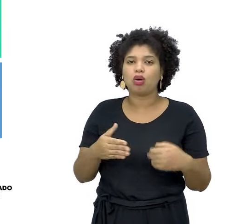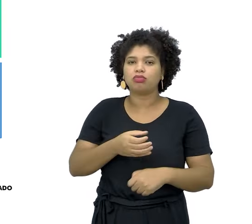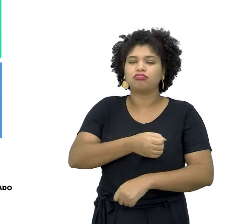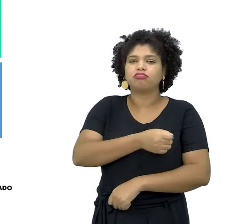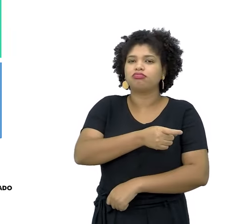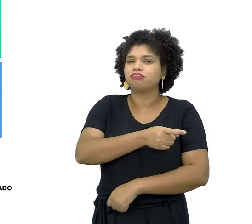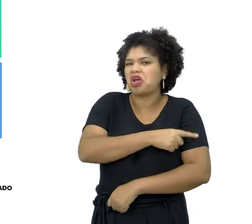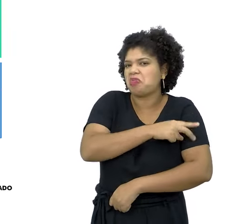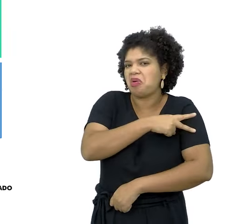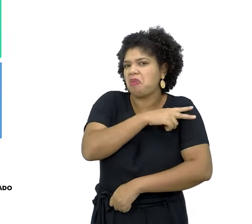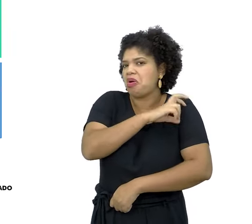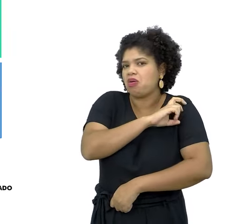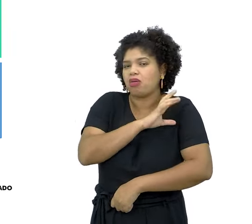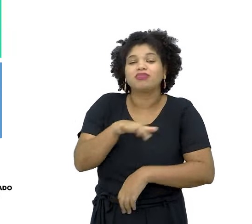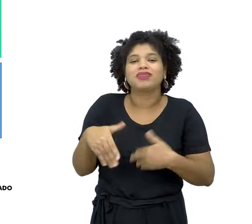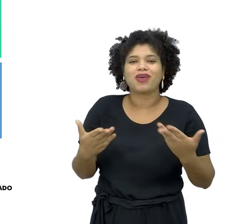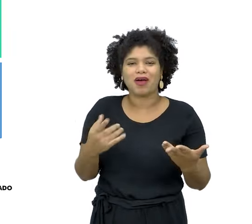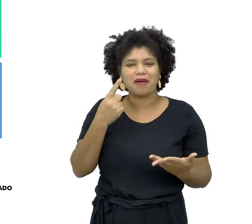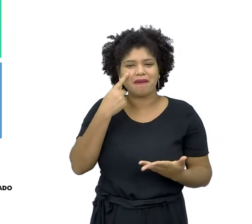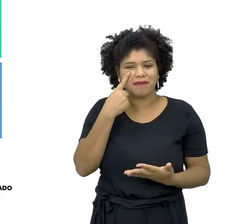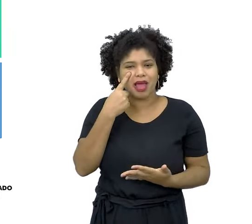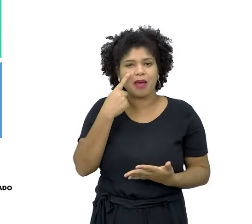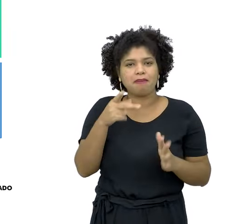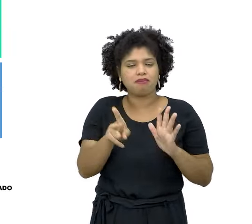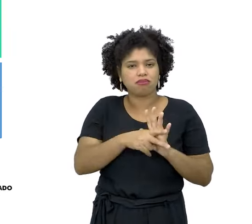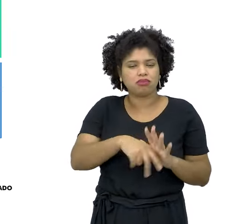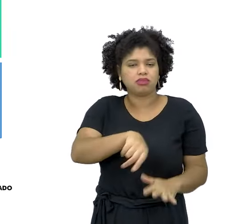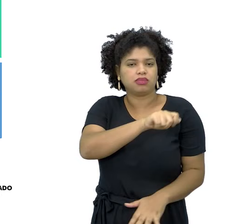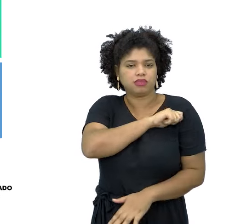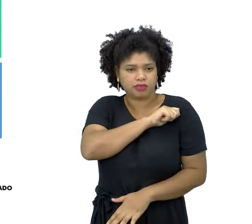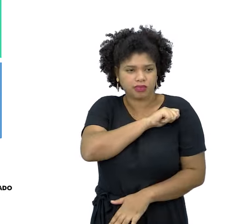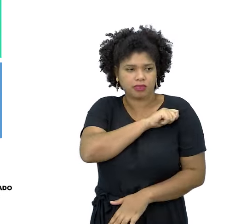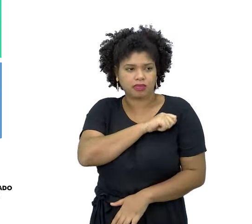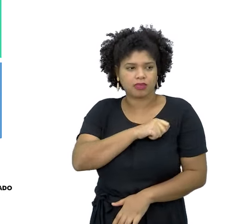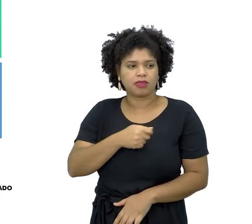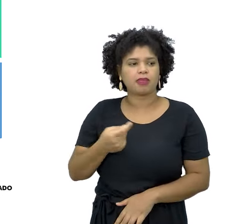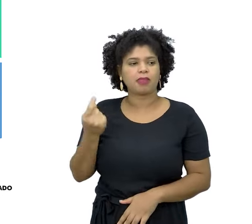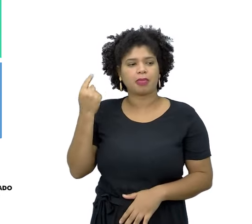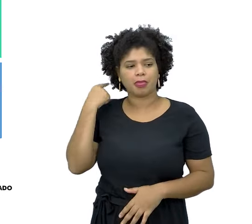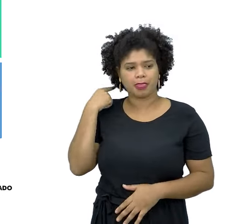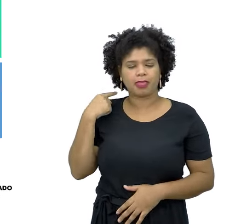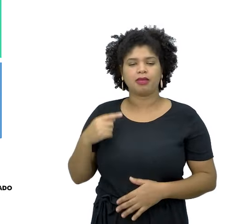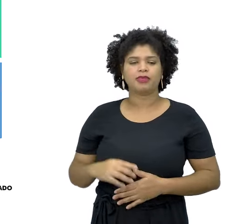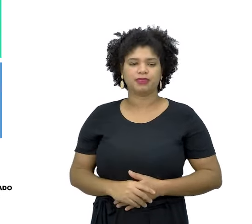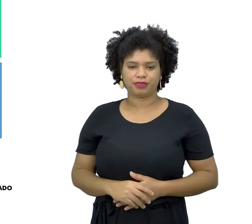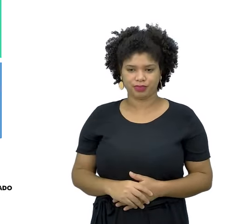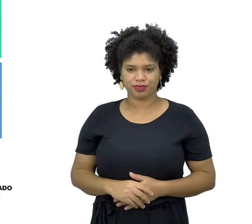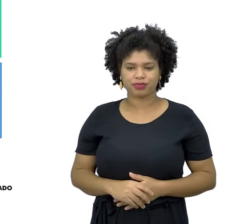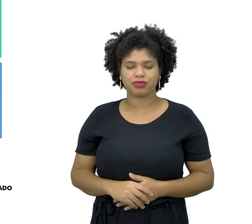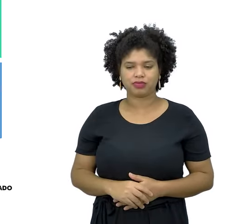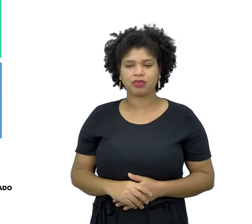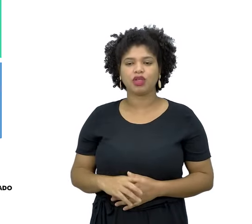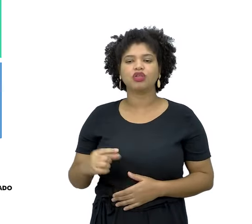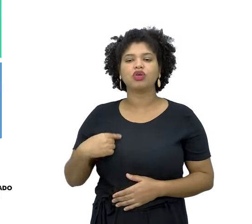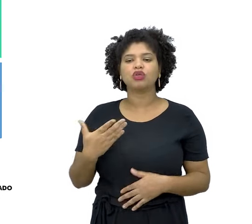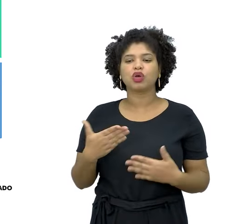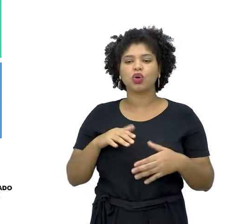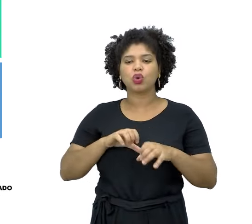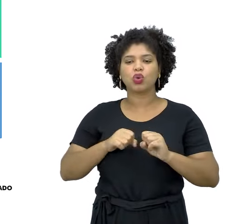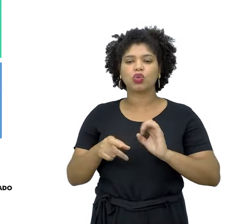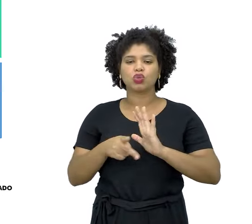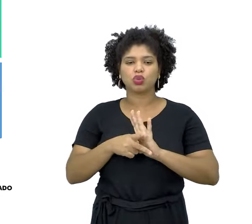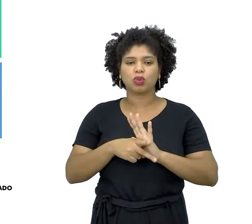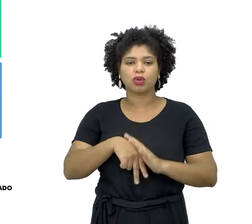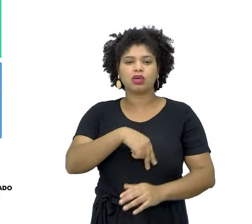ver a formação da semana passada, fazer uma correlação com essa formação que você está tendo agora da segunda